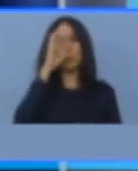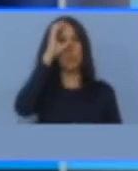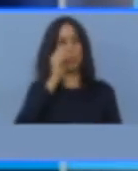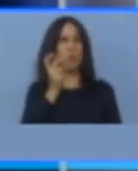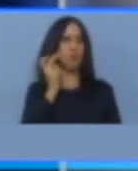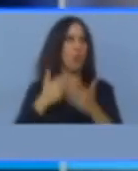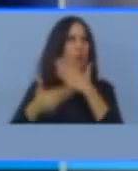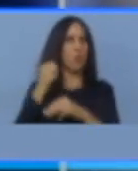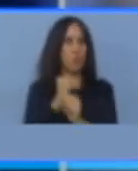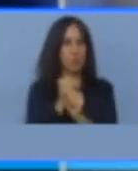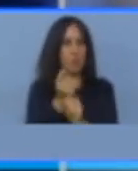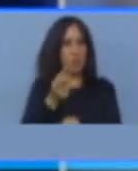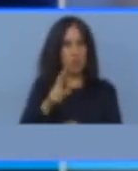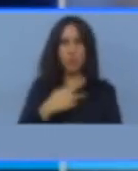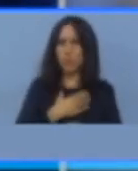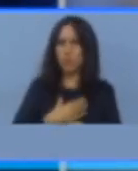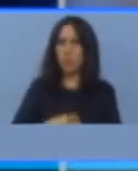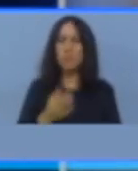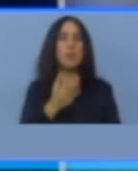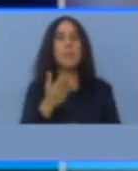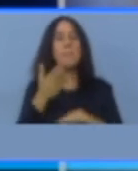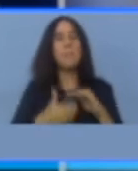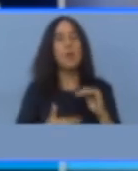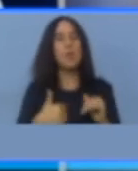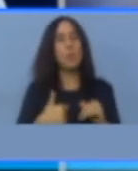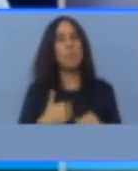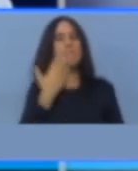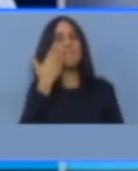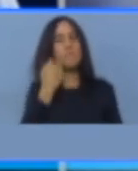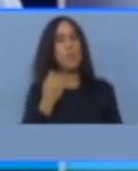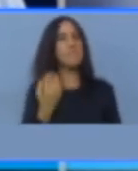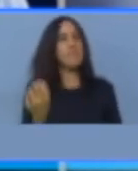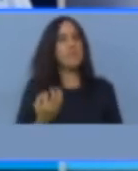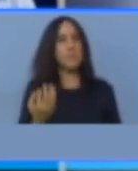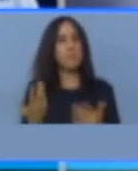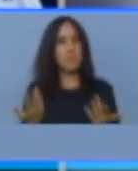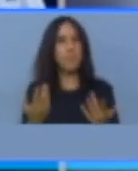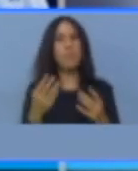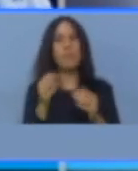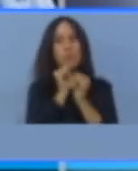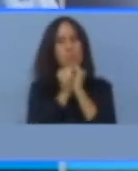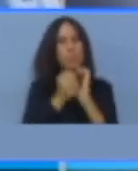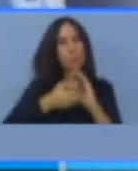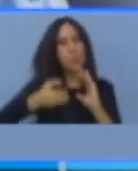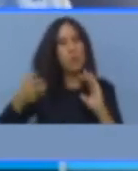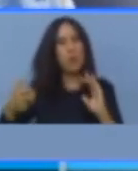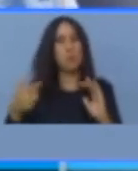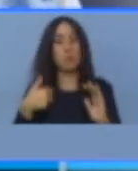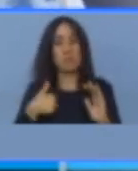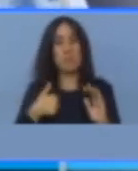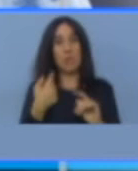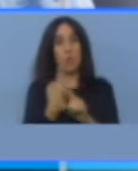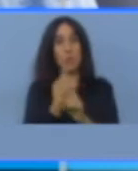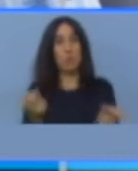de trabalhar, e em determinada altura comecei a achar que o aspecto burocrático para implementar uma